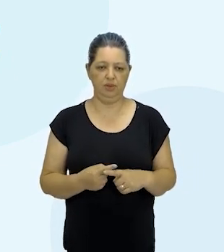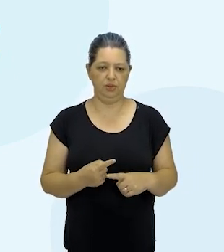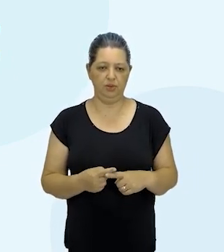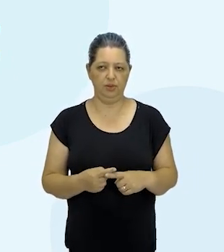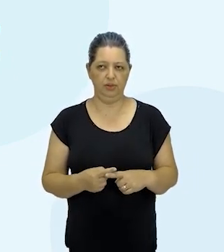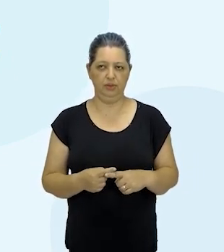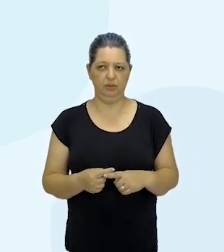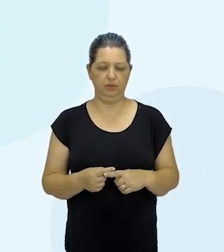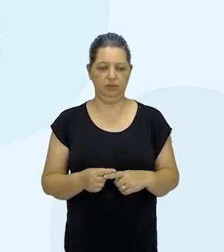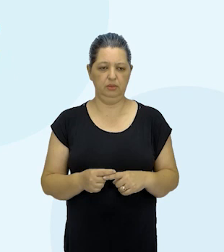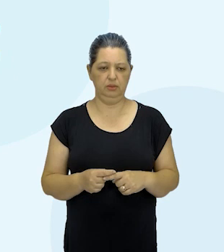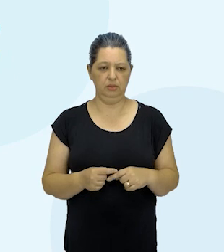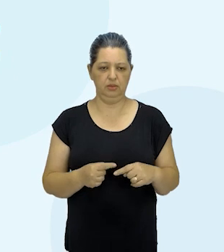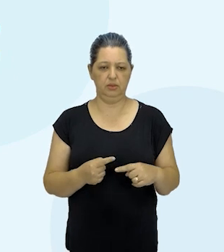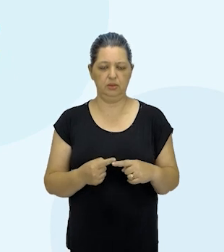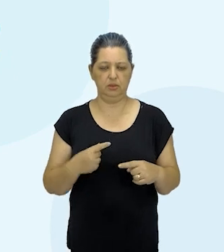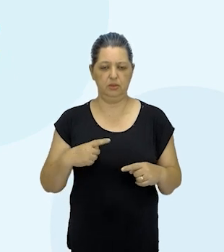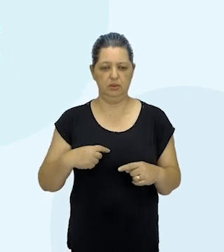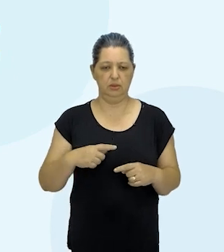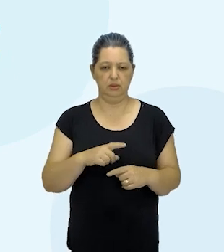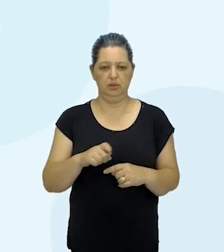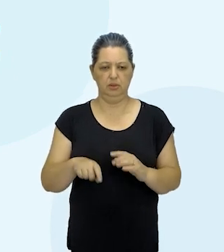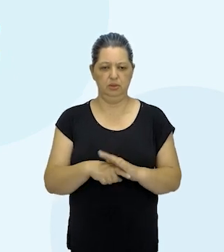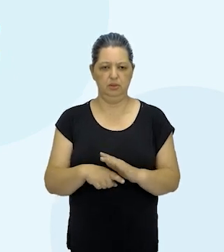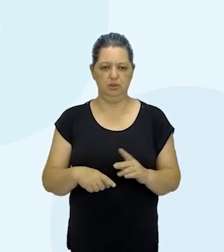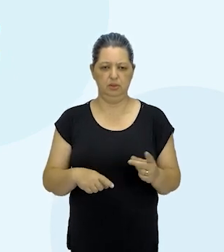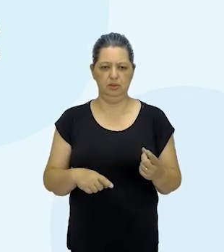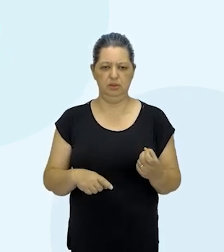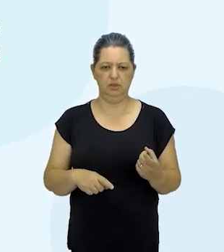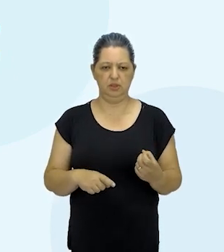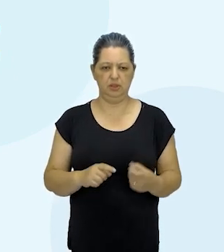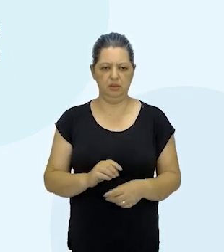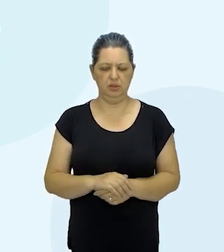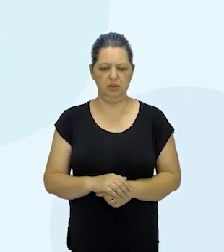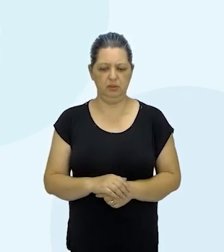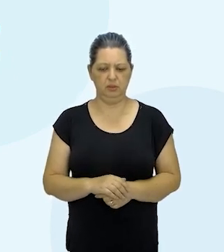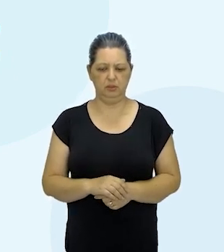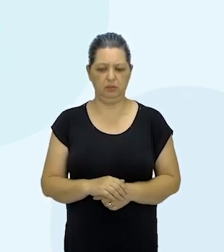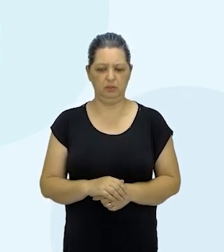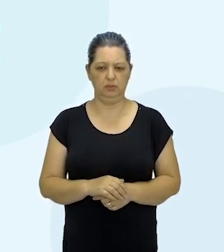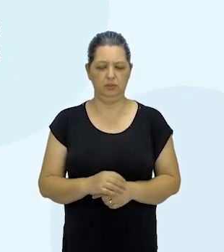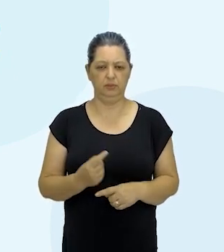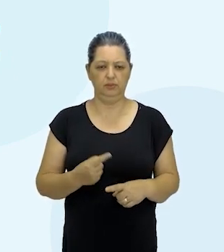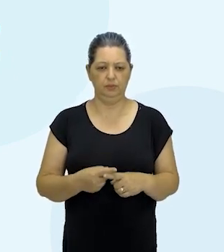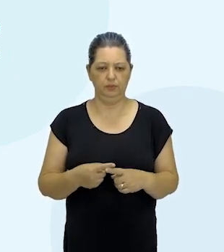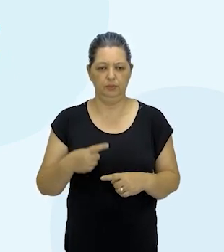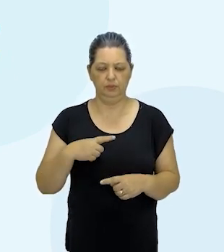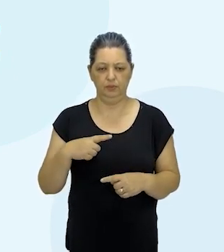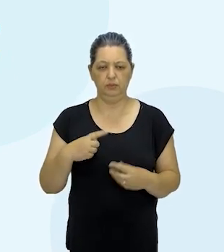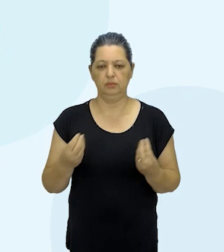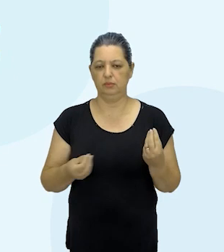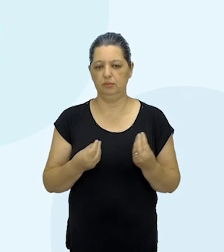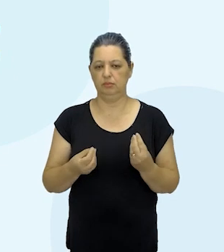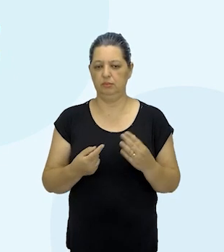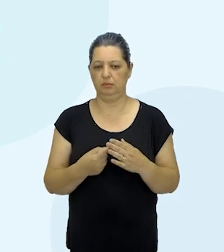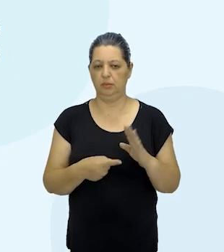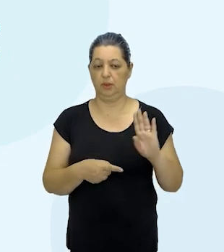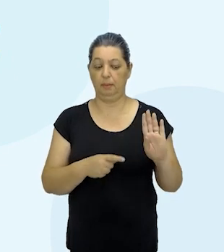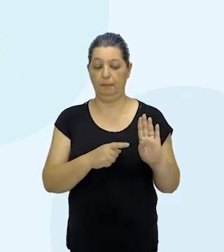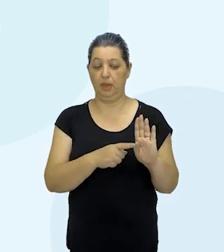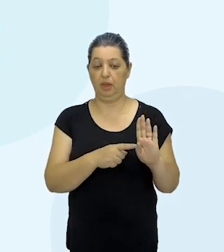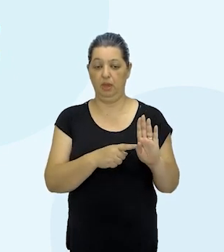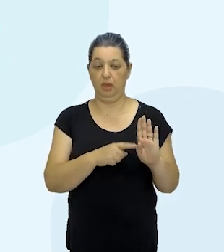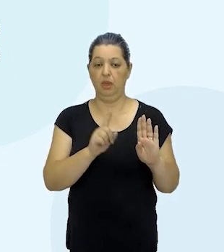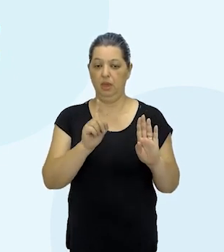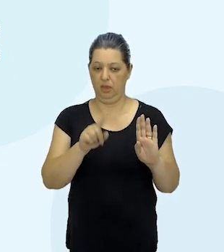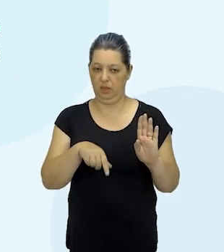função, porque para cada valor de x, tem um único valor de y. Tudo bem? Tá. Então, função verifiquei que é. Item B. Ah,